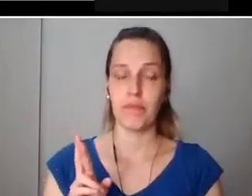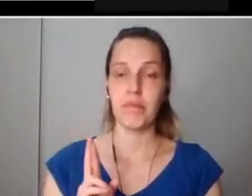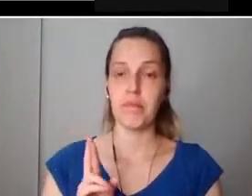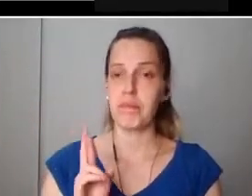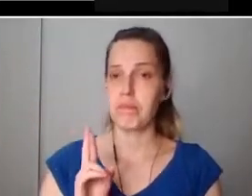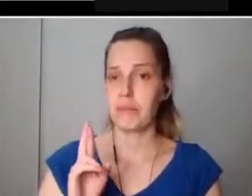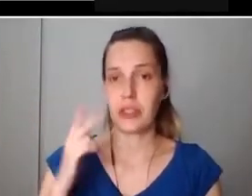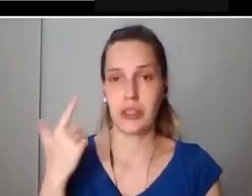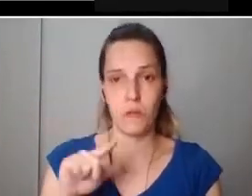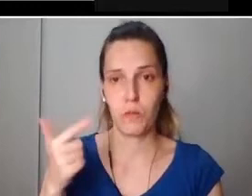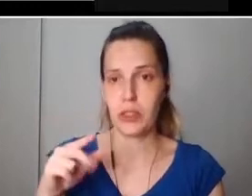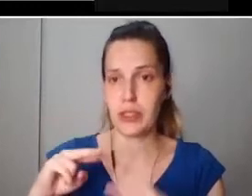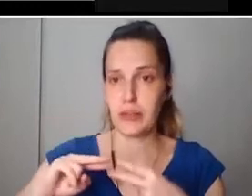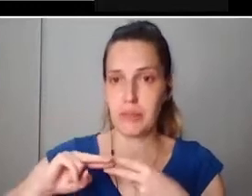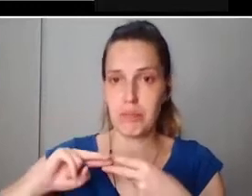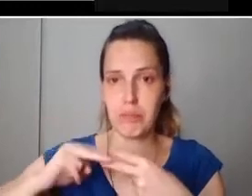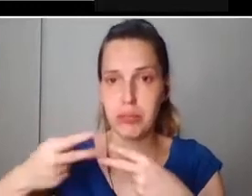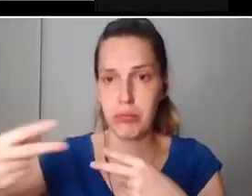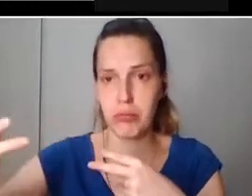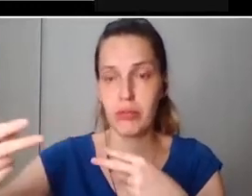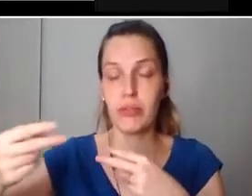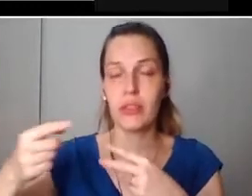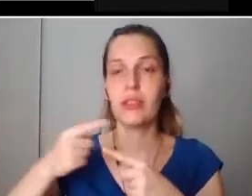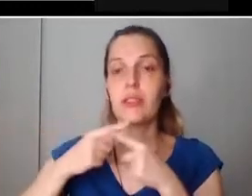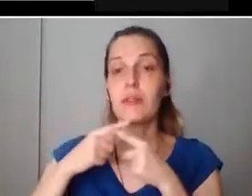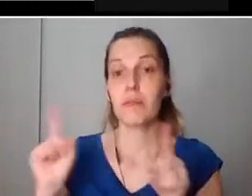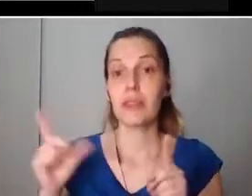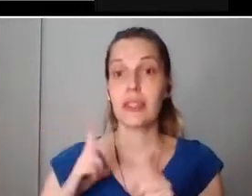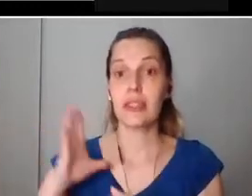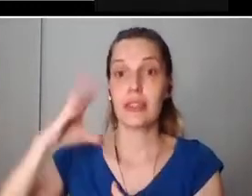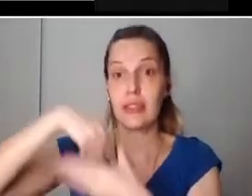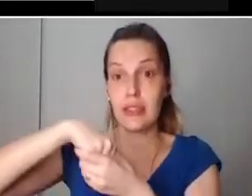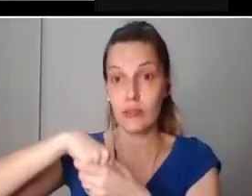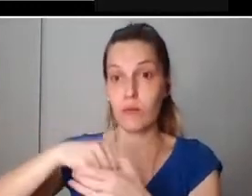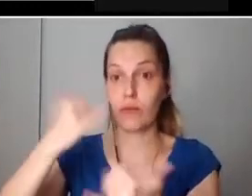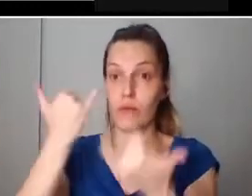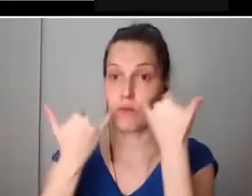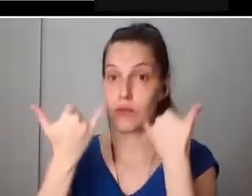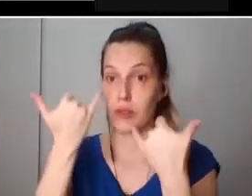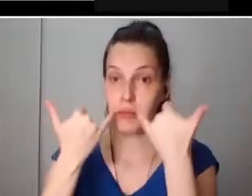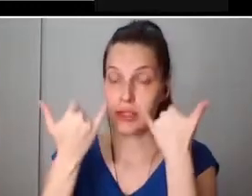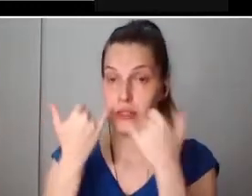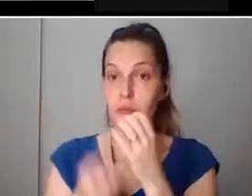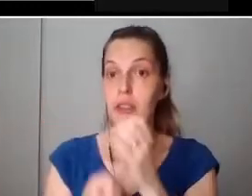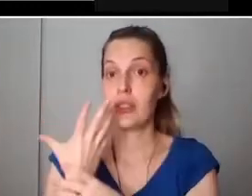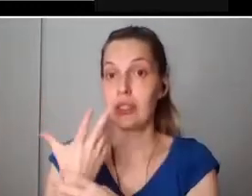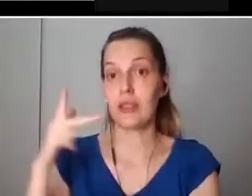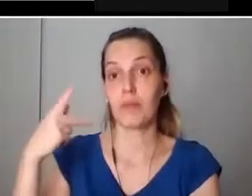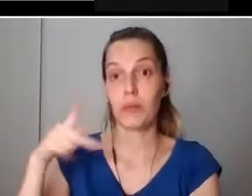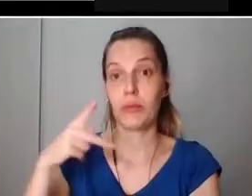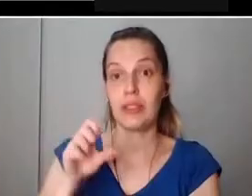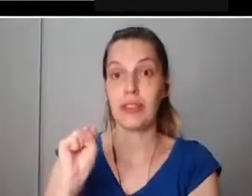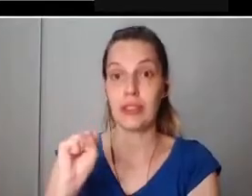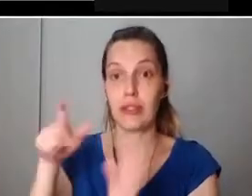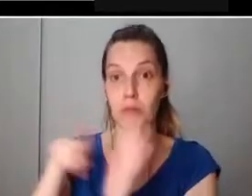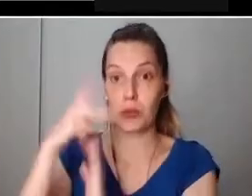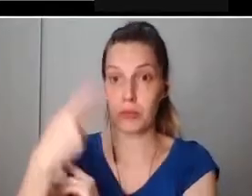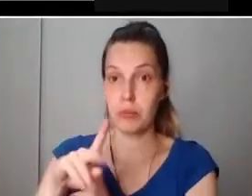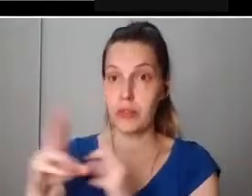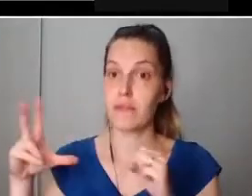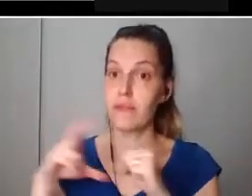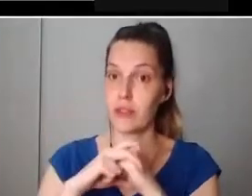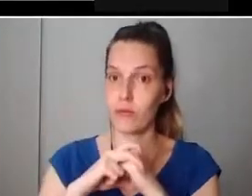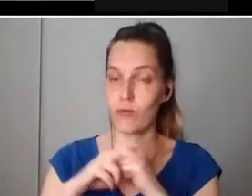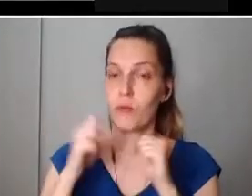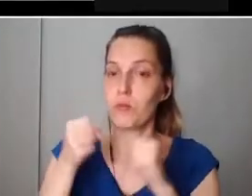replica, mas ele carrega lá a mensagem para fazer a proteína S do vírus. Então, tu pode usar esse vetor viral